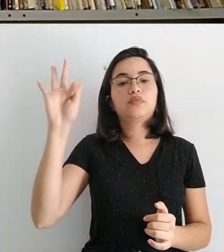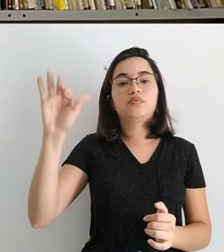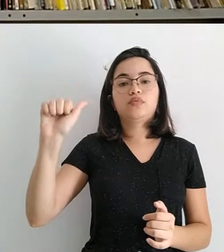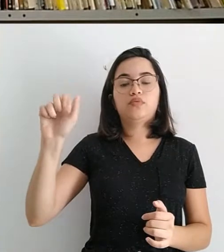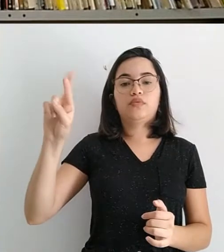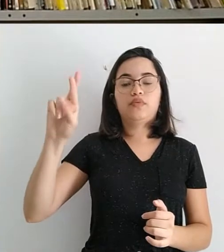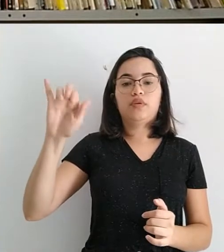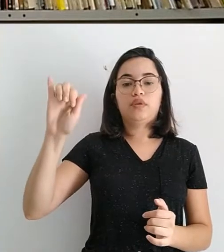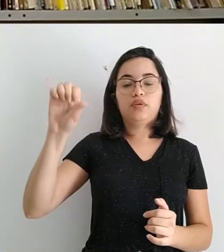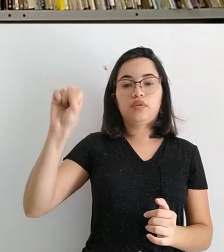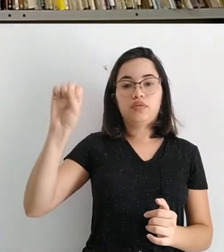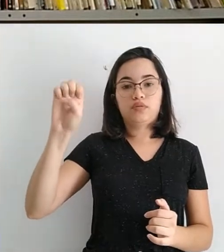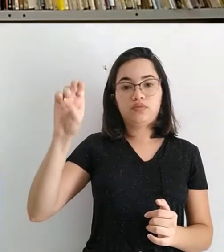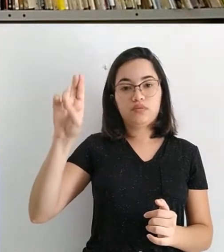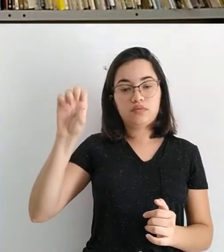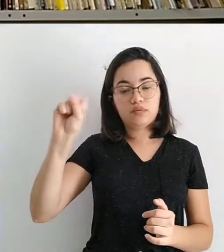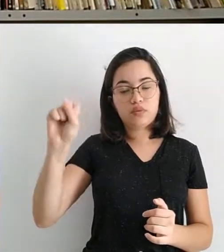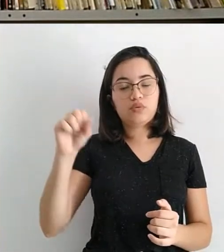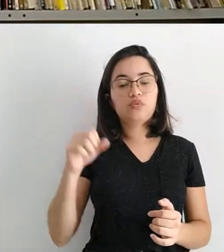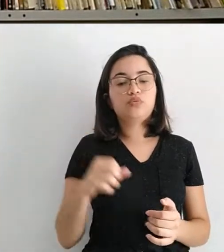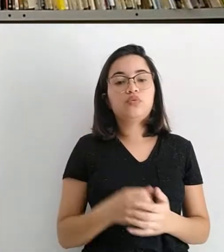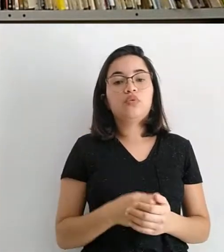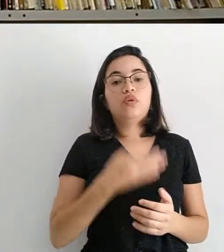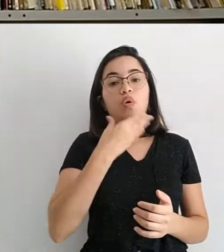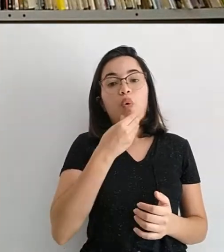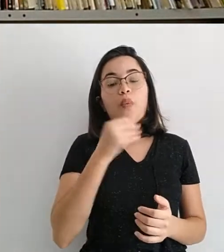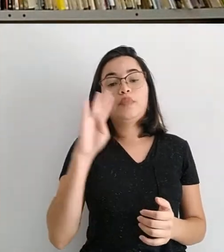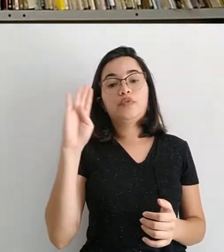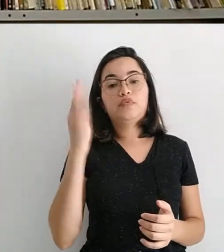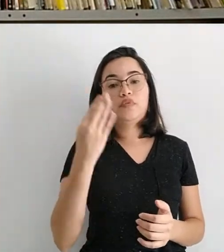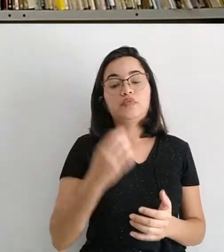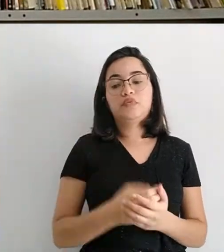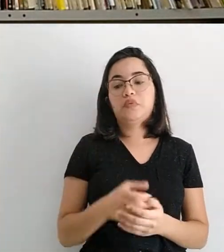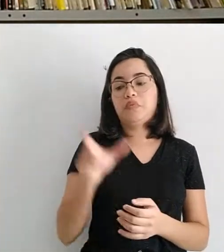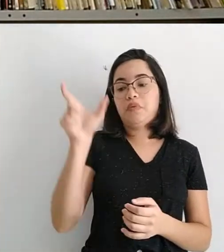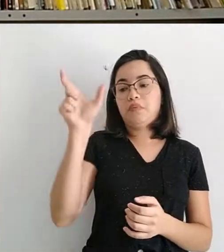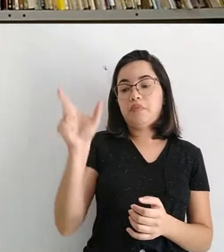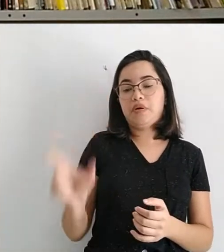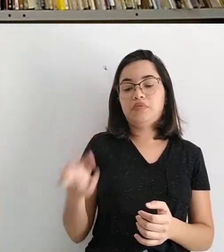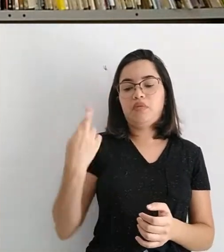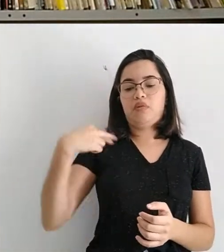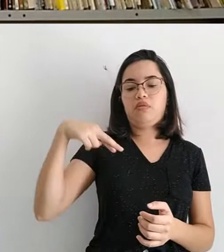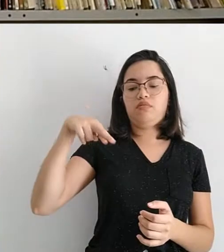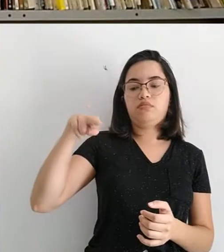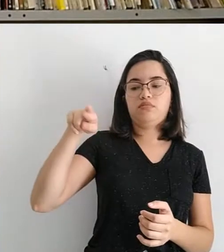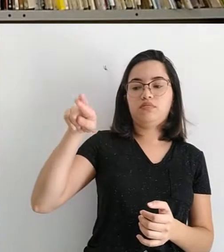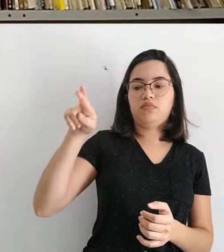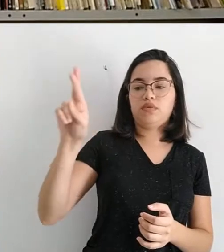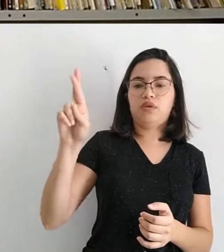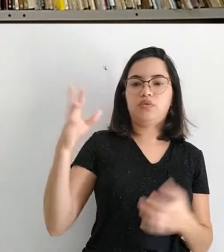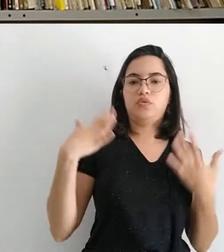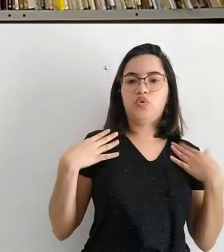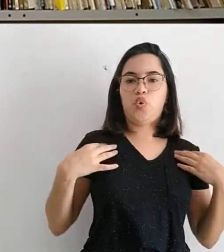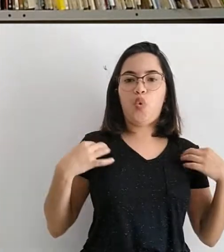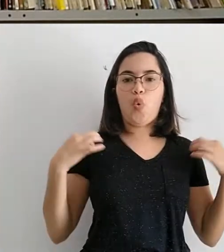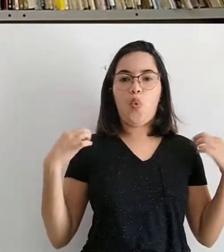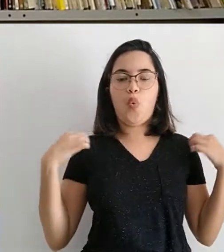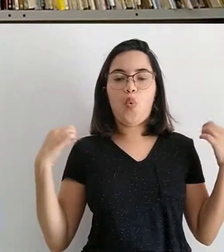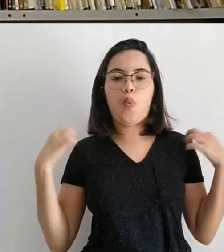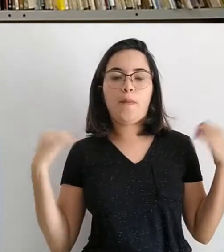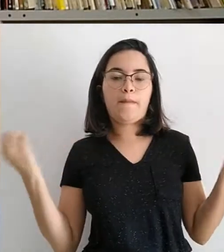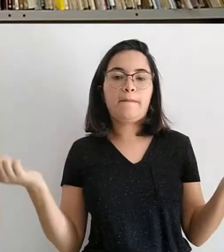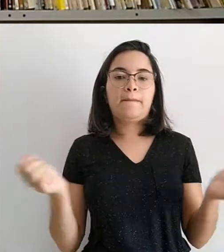dos fariseus, homens hipócritas, com uma aparência de religiosidade,